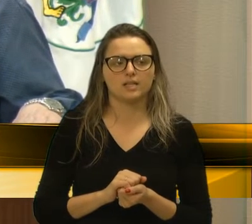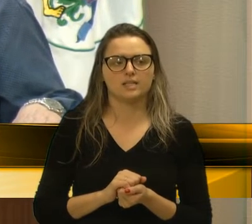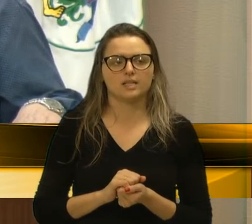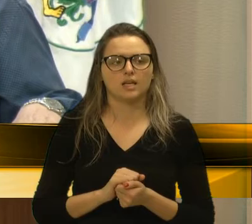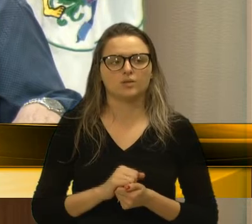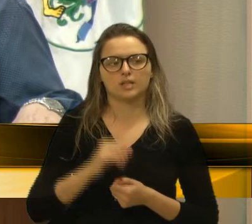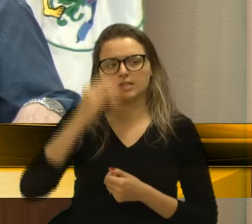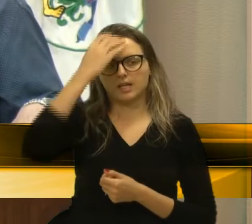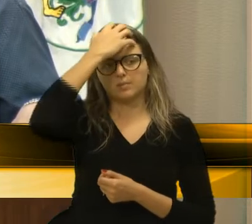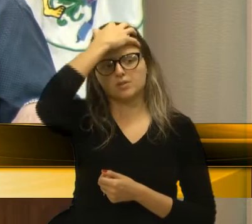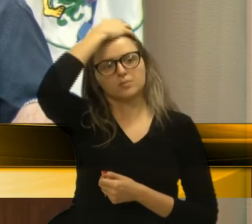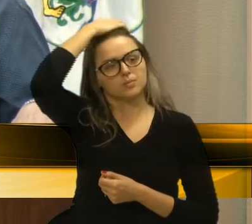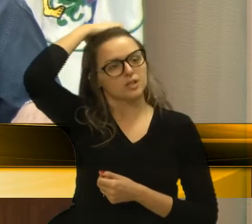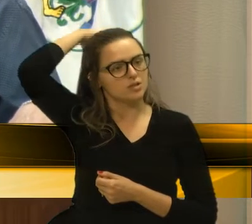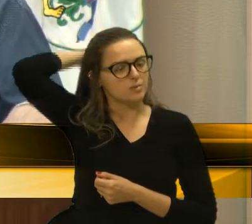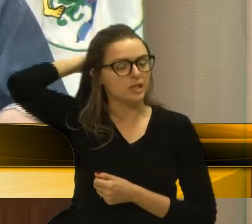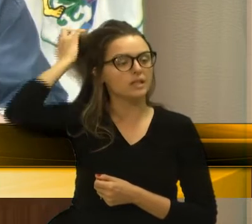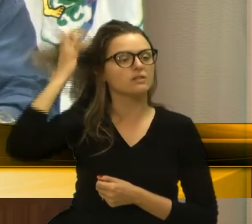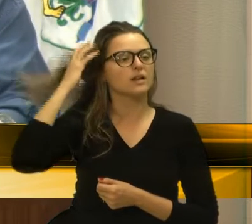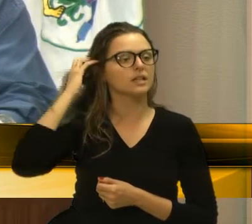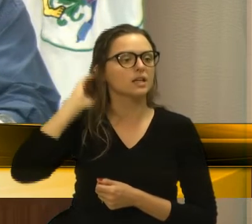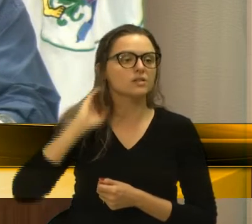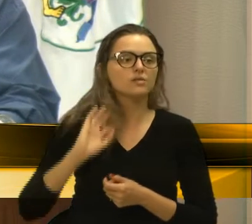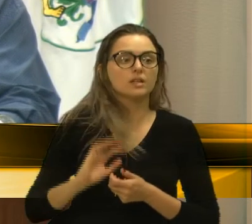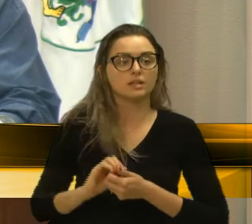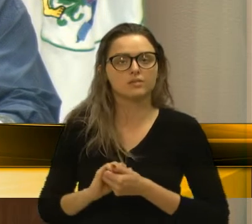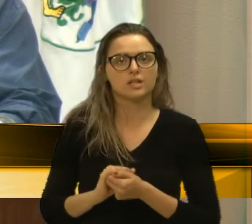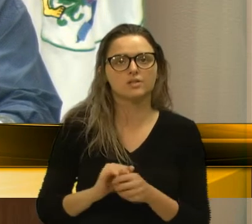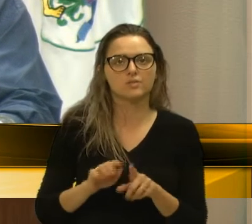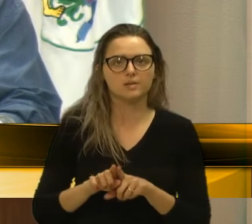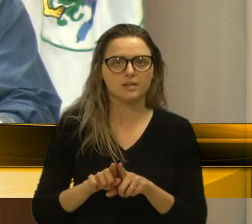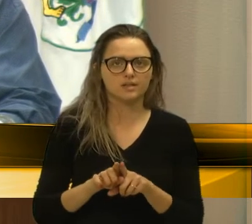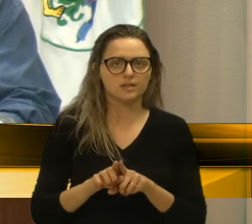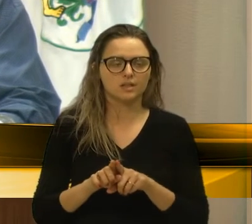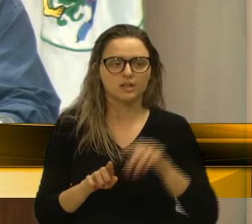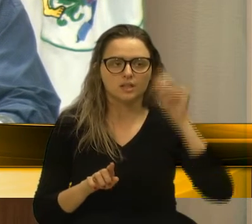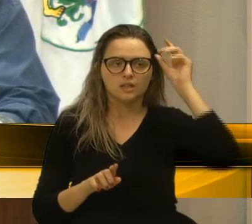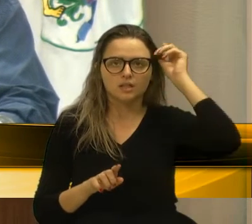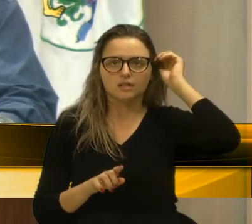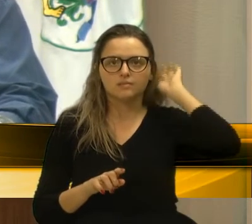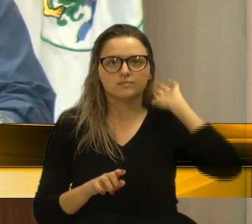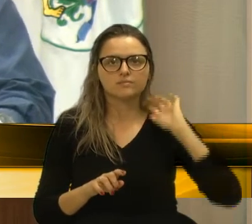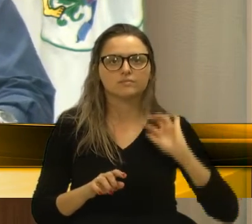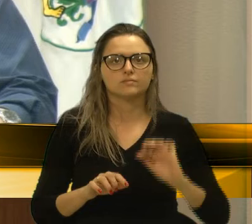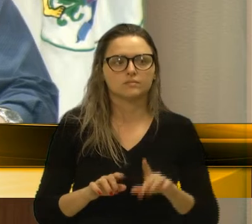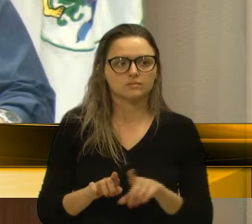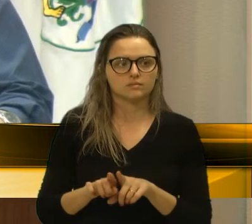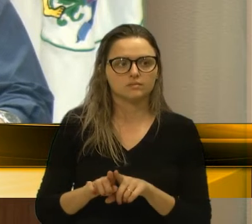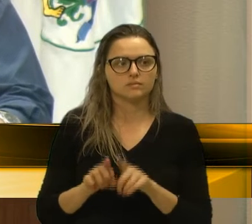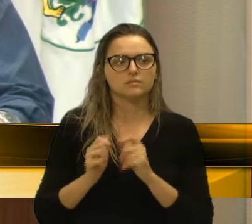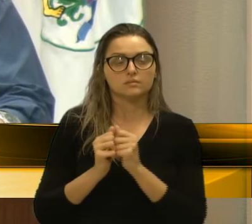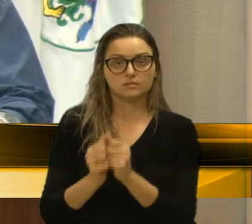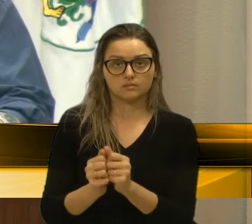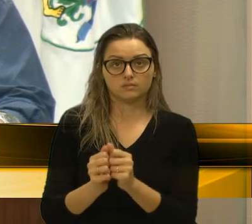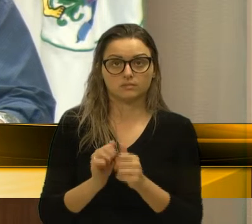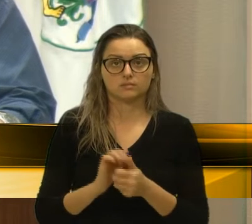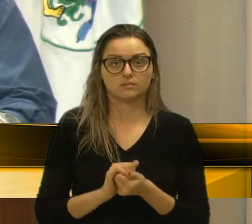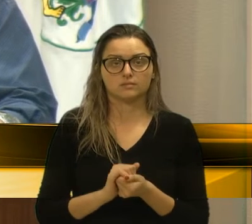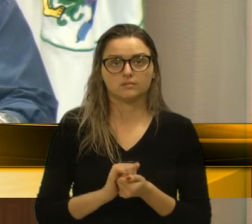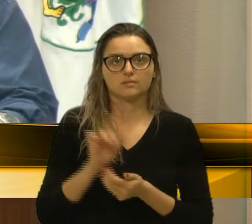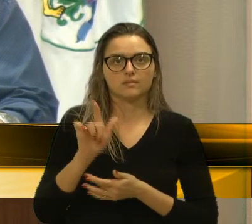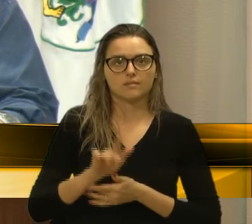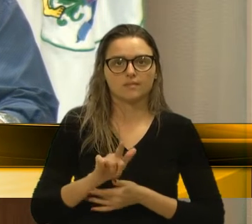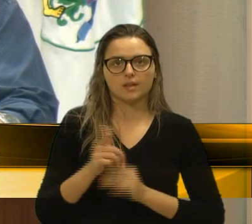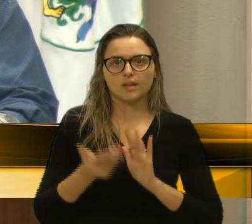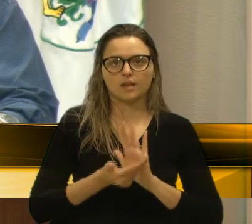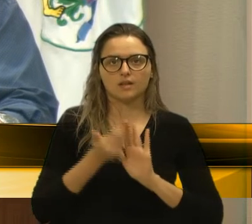tem marcado principalmente o chamado atentado terrorista, né, ao World Trade Center, né, com a